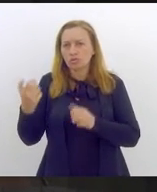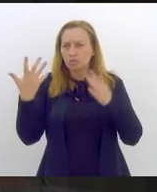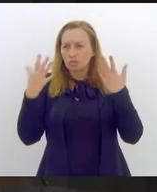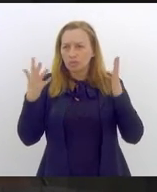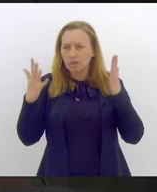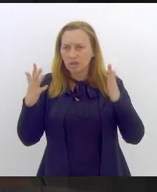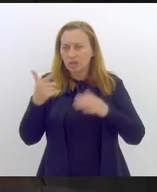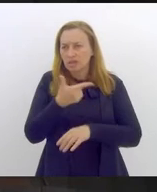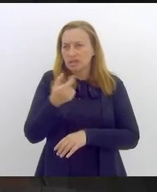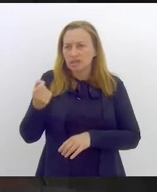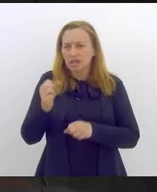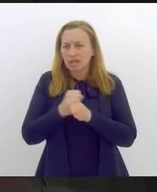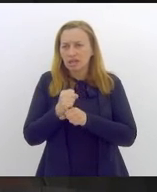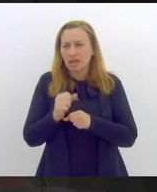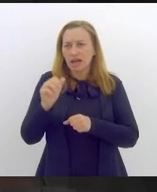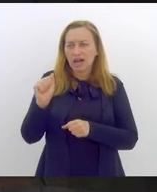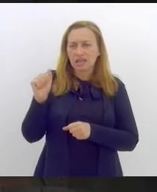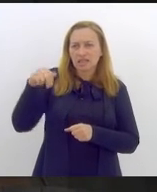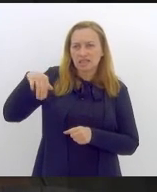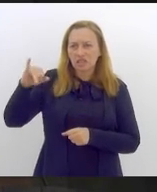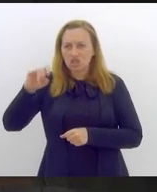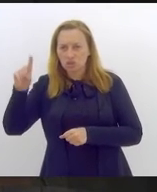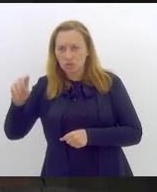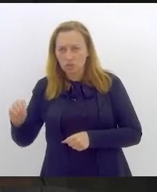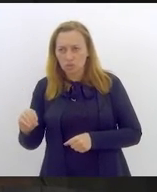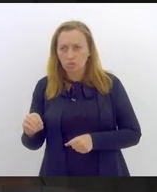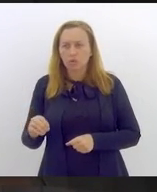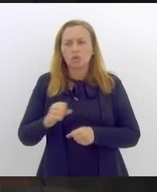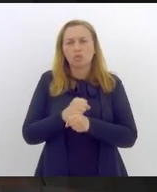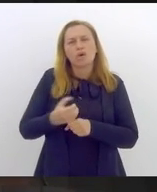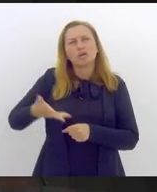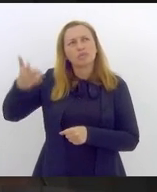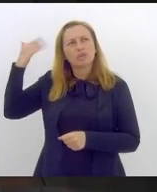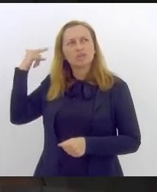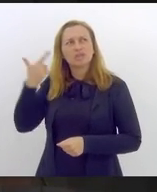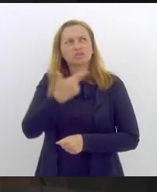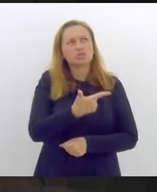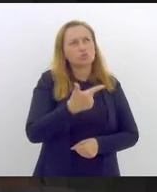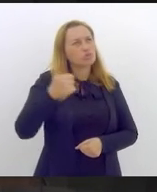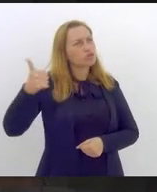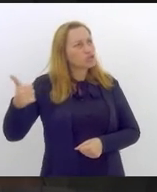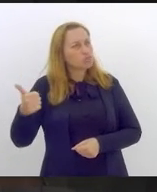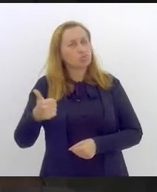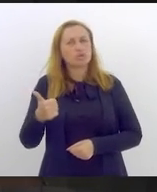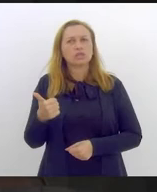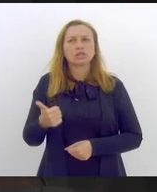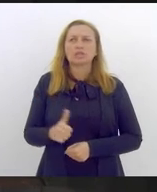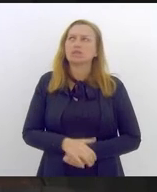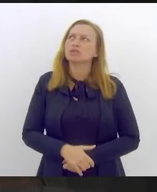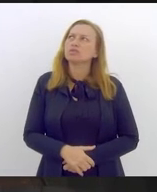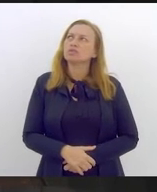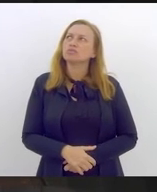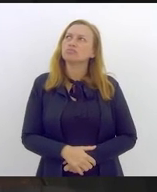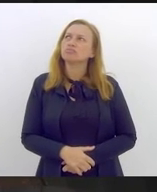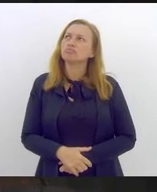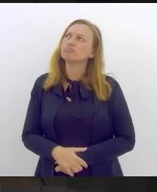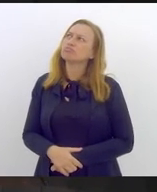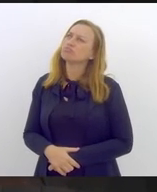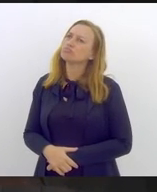o Centenário do Anísio Teixeira no ano passado 2021 Eu